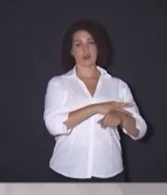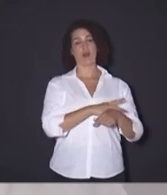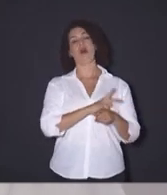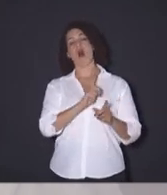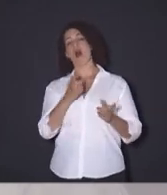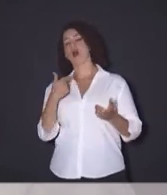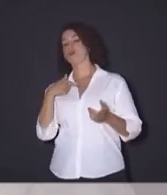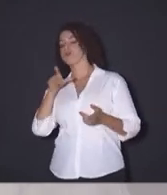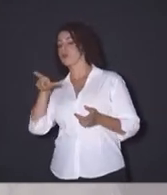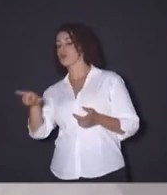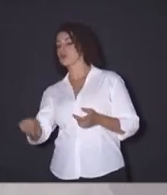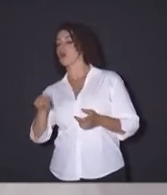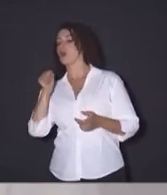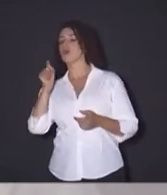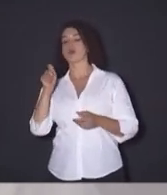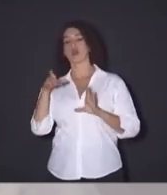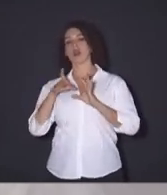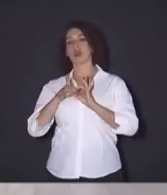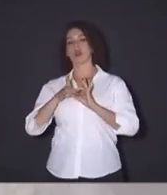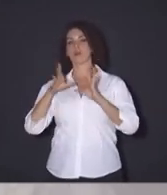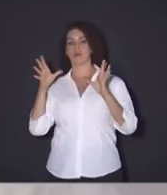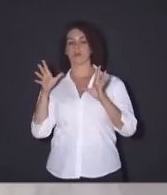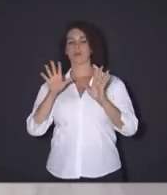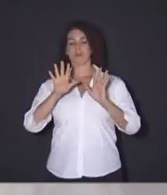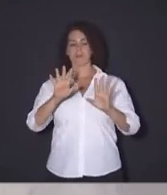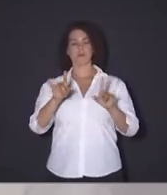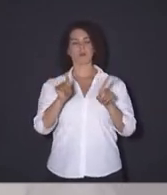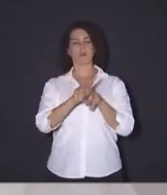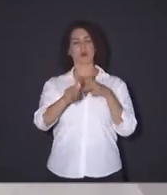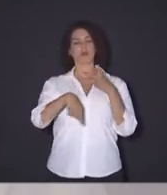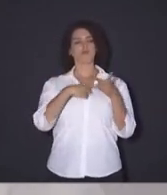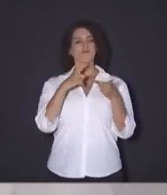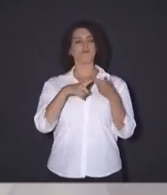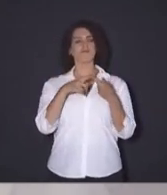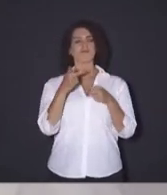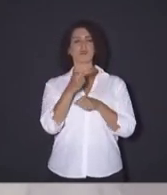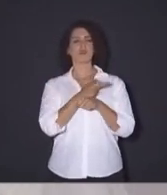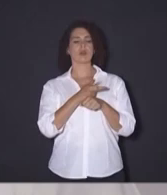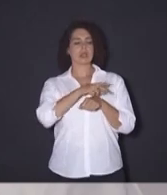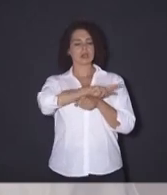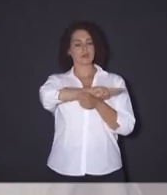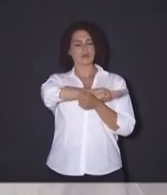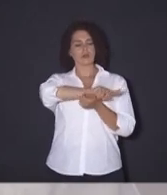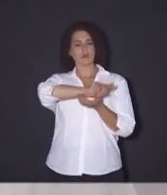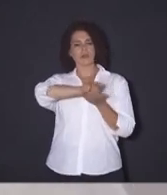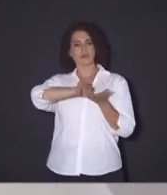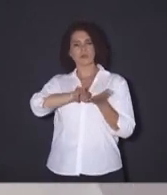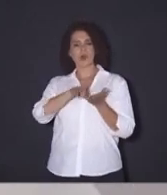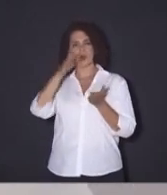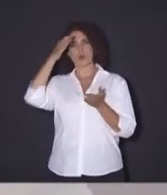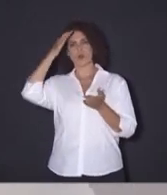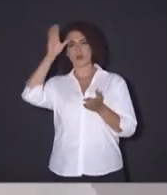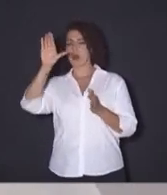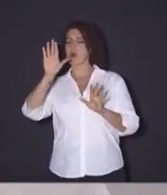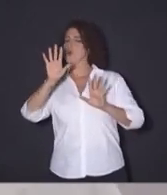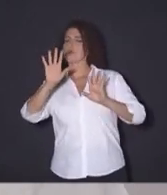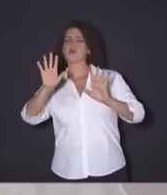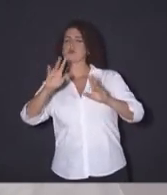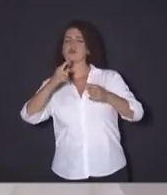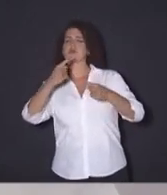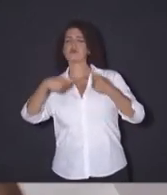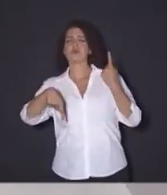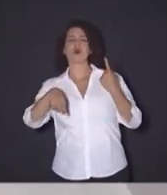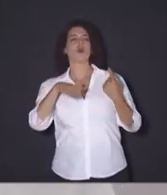a gente buscar uma diversidade cultural tudo bem não se trata de que você gosta de forró com o que você gosta de rock